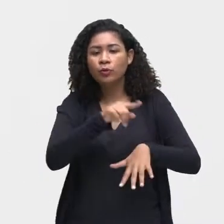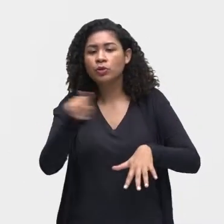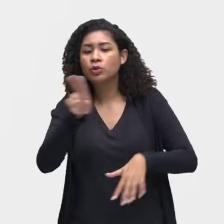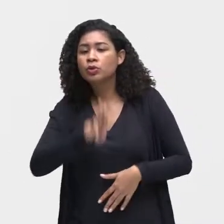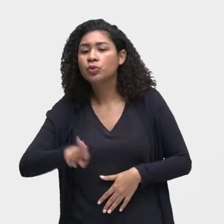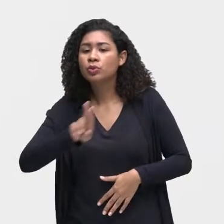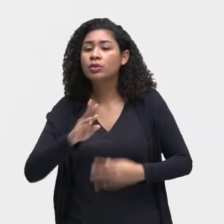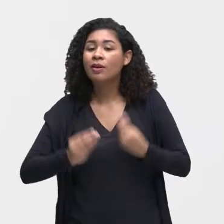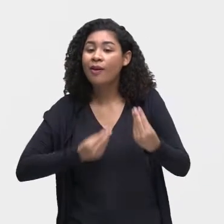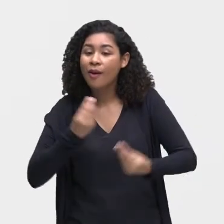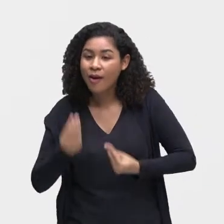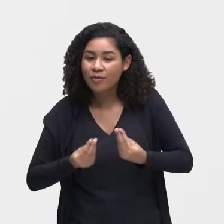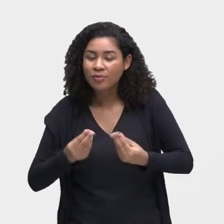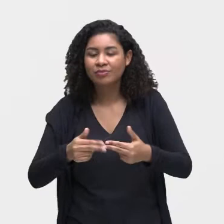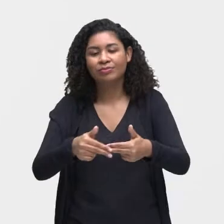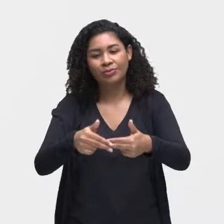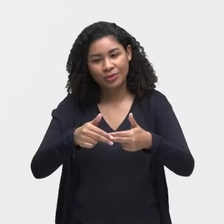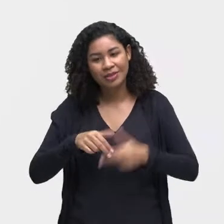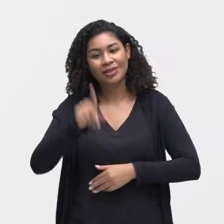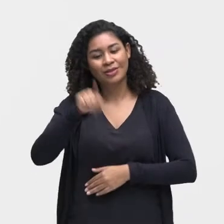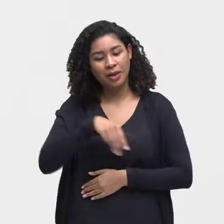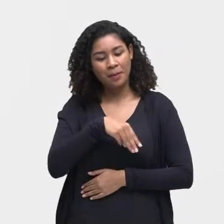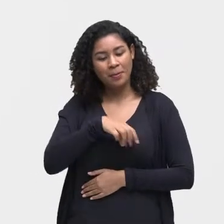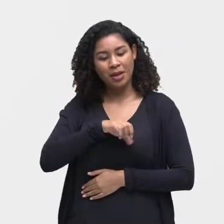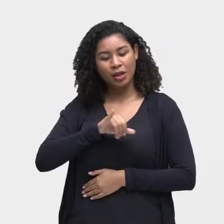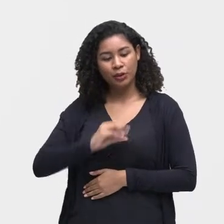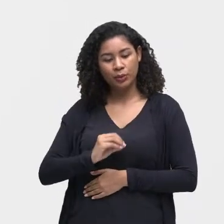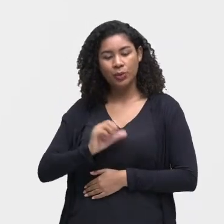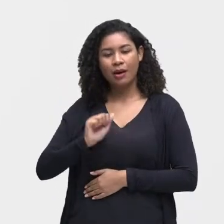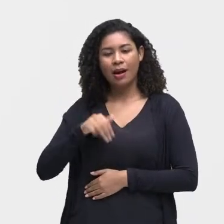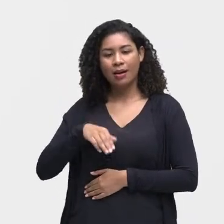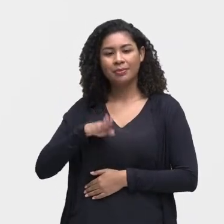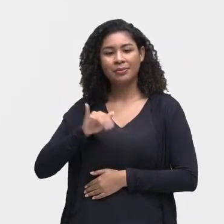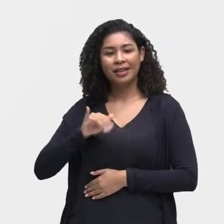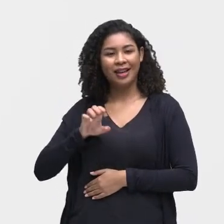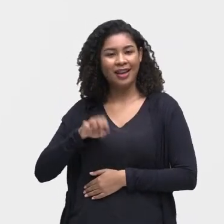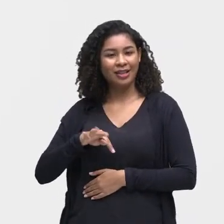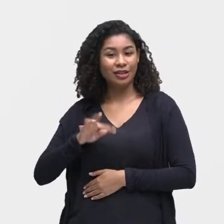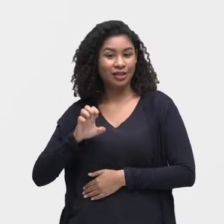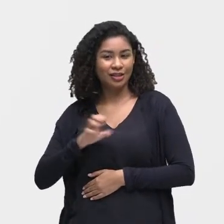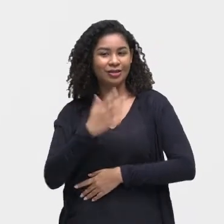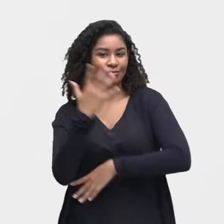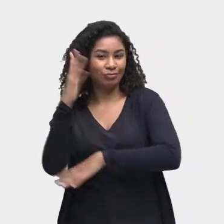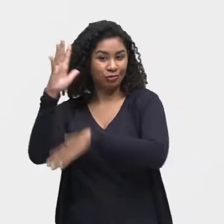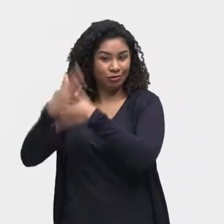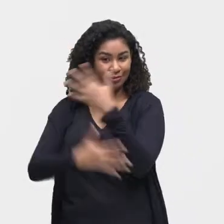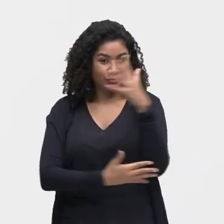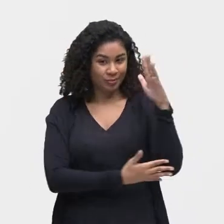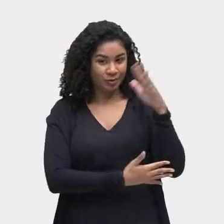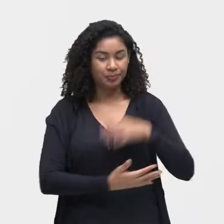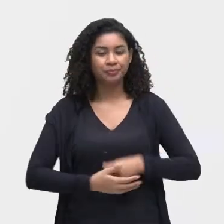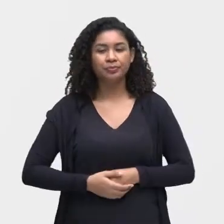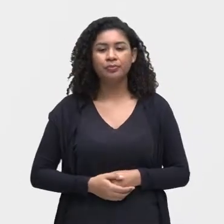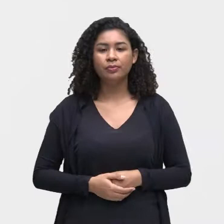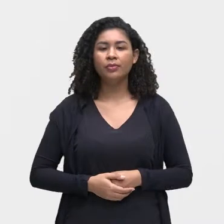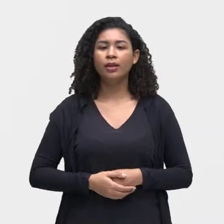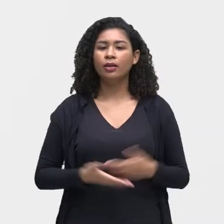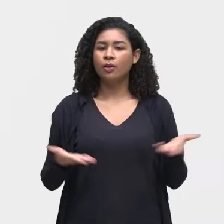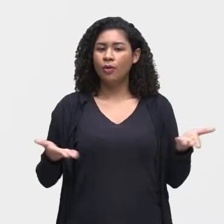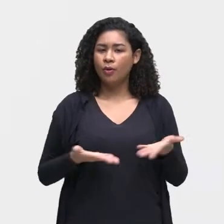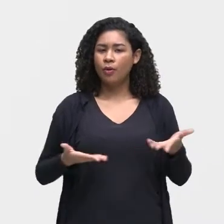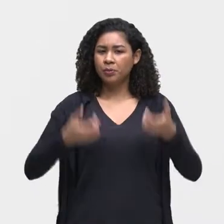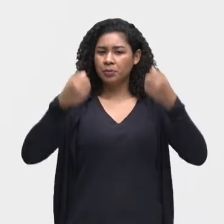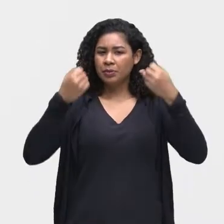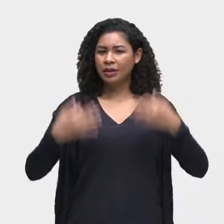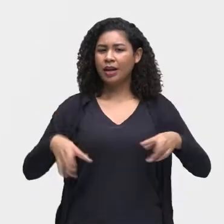Vamos continuar na cartela aí com o conceito de sustentabilidade. Sustentabilidade, um conceito aí que